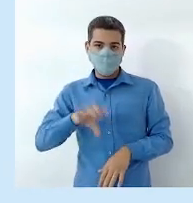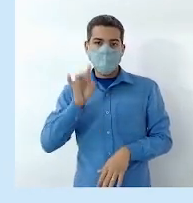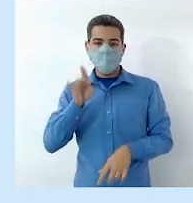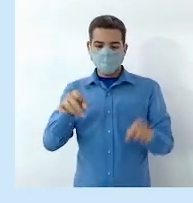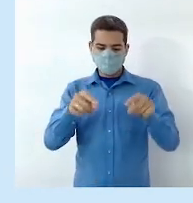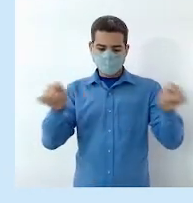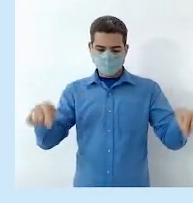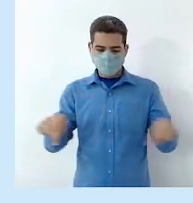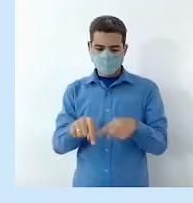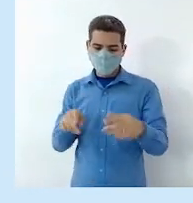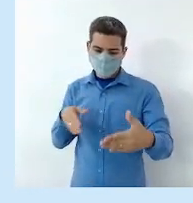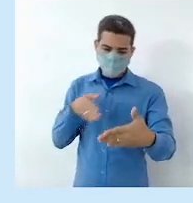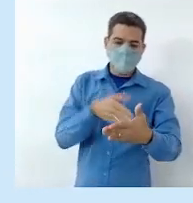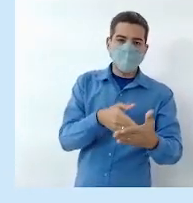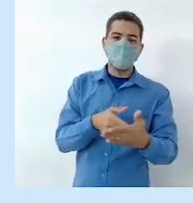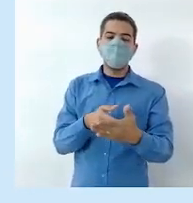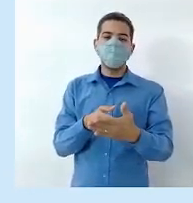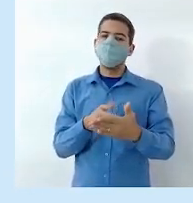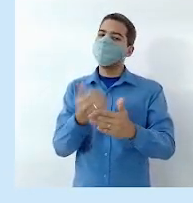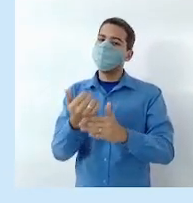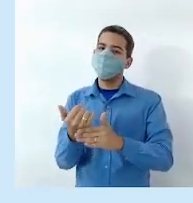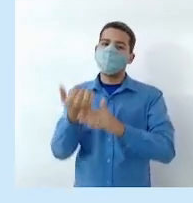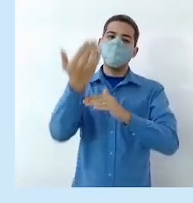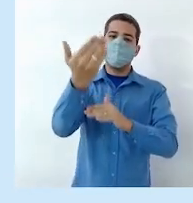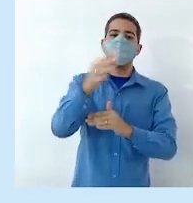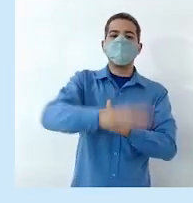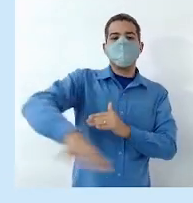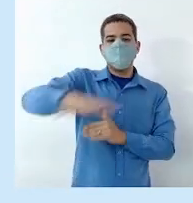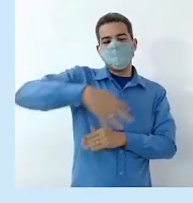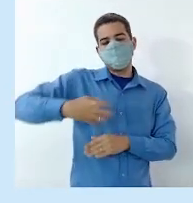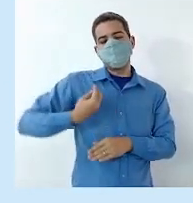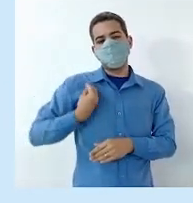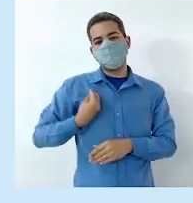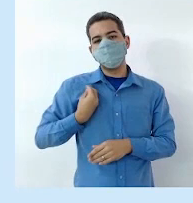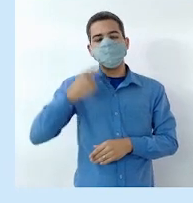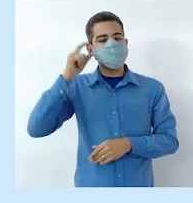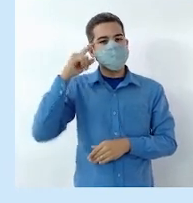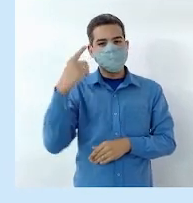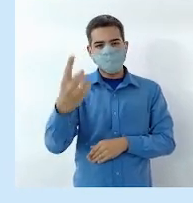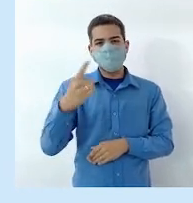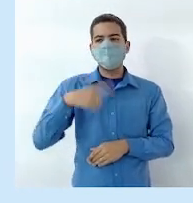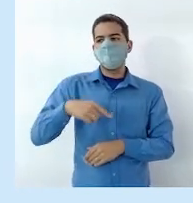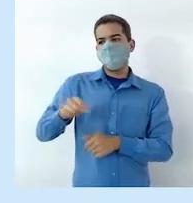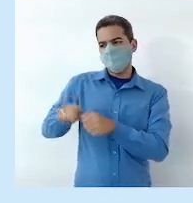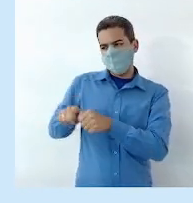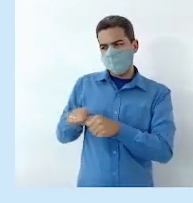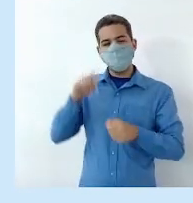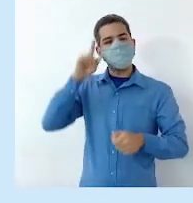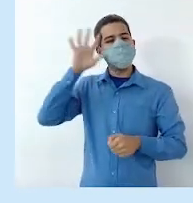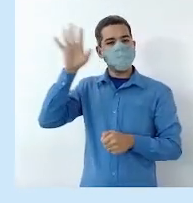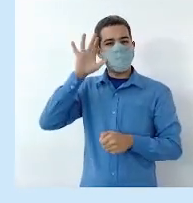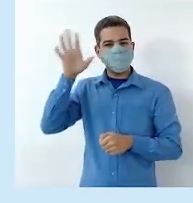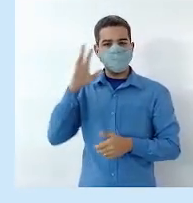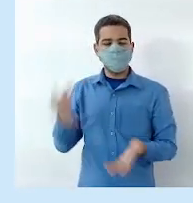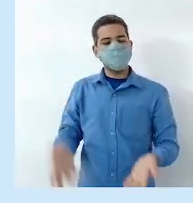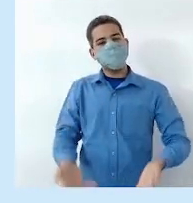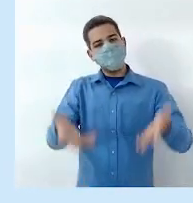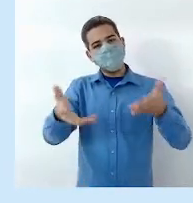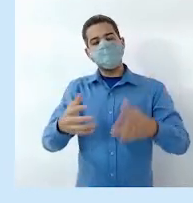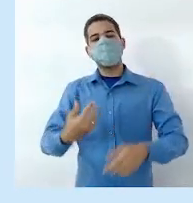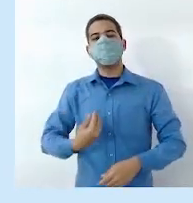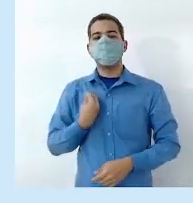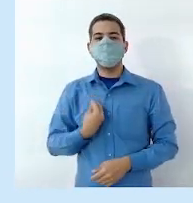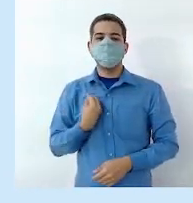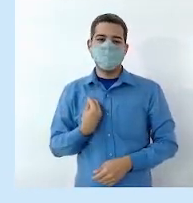da sala de aula. Elas estão inseridas no nosso dia a dia, em tudo que a gente faz e pensa. Então, leva para a tua